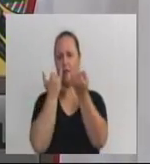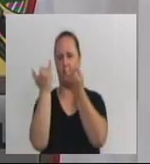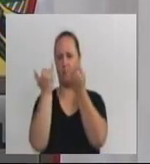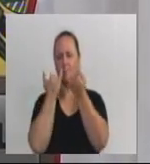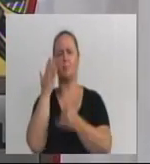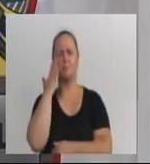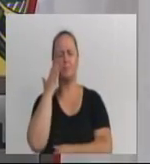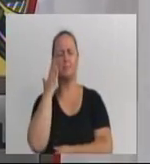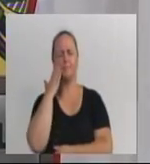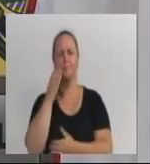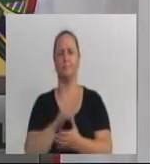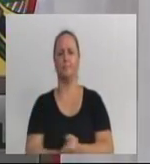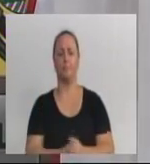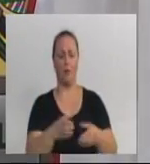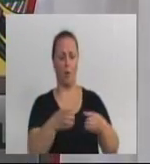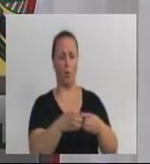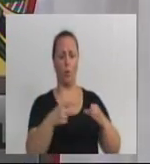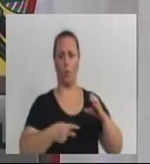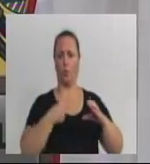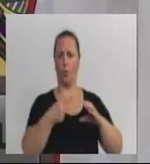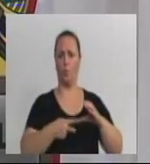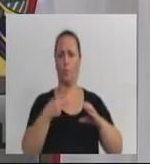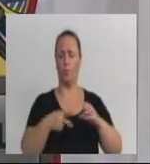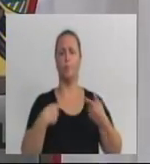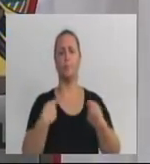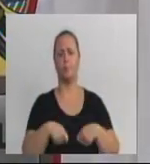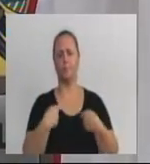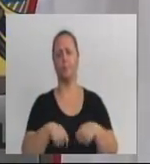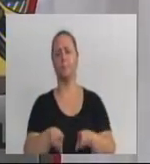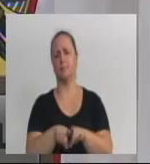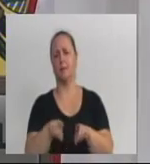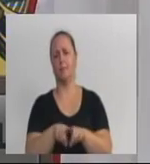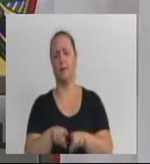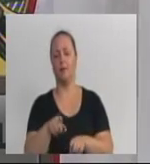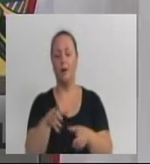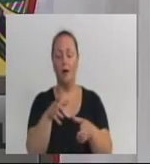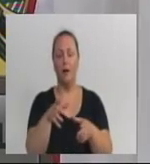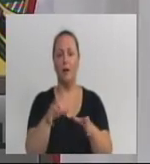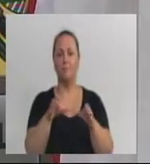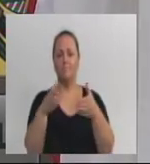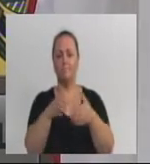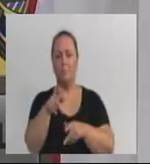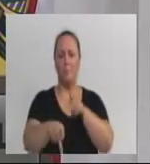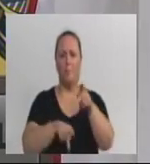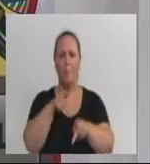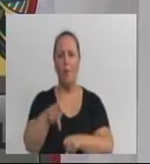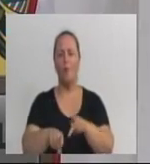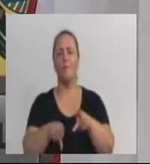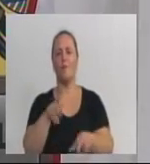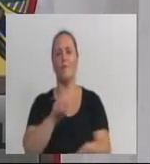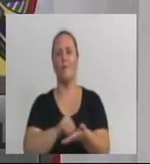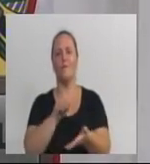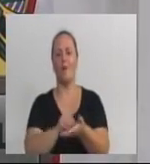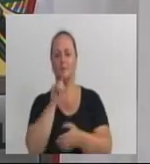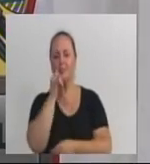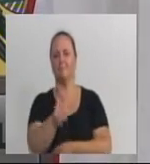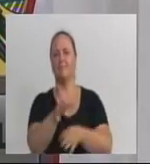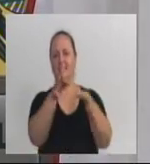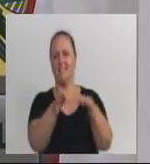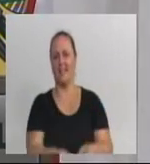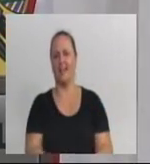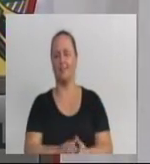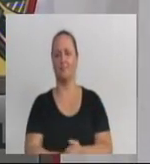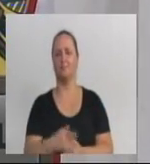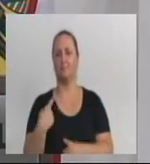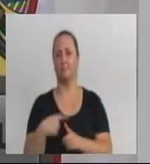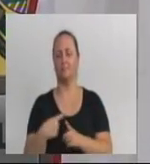conjunto desta casa precisava dessas informações, e o conjunto da cidade precisava dessas informações, até porque se as informações viessem naquilo que efetivamente